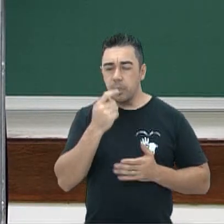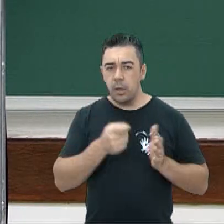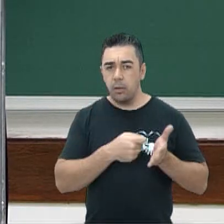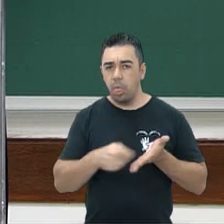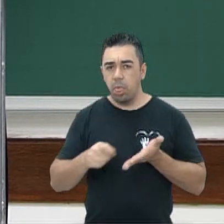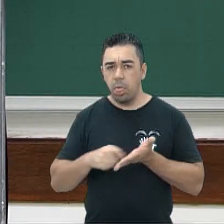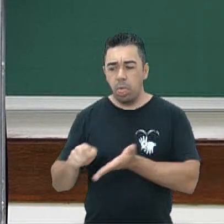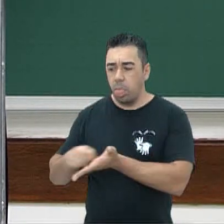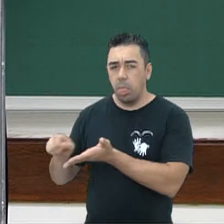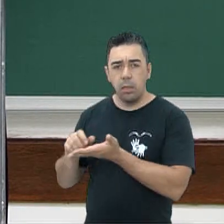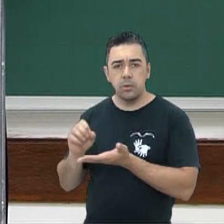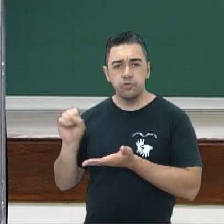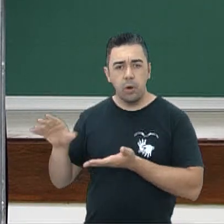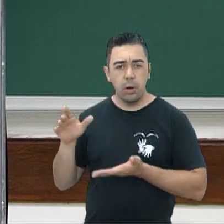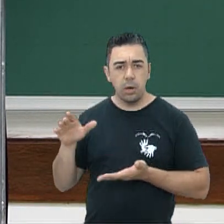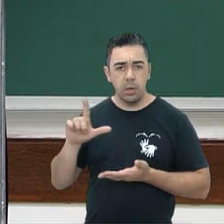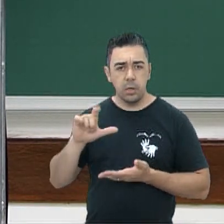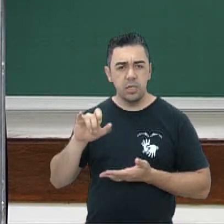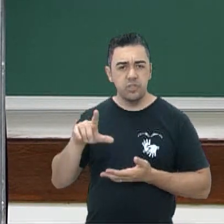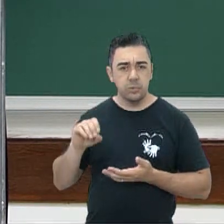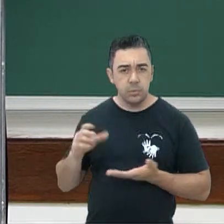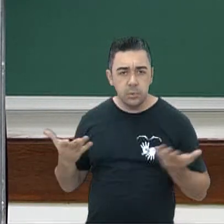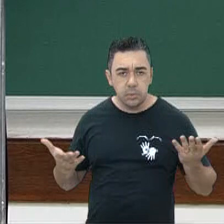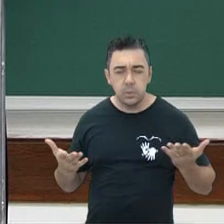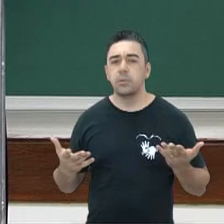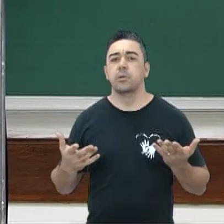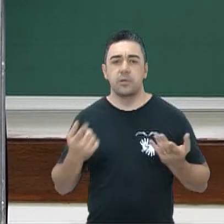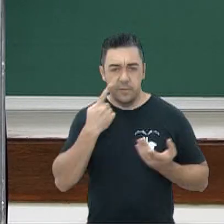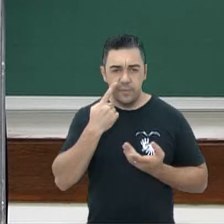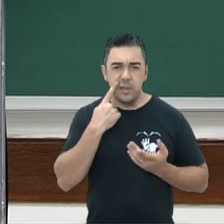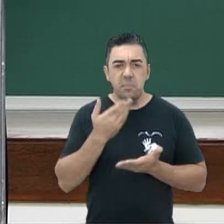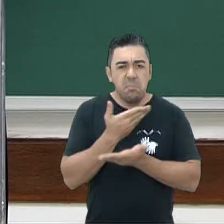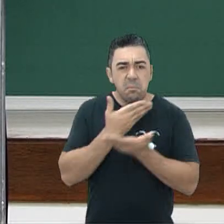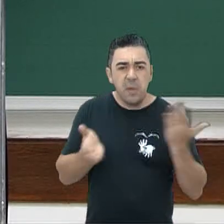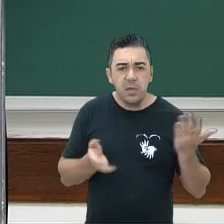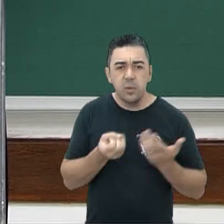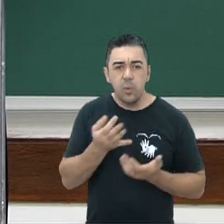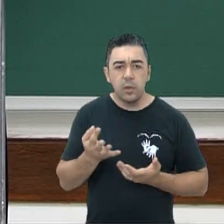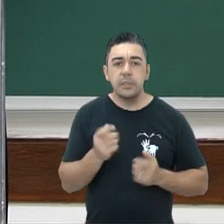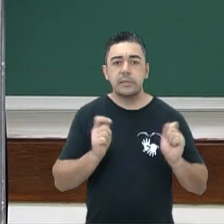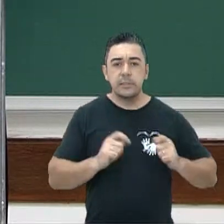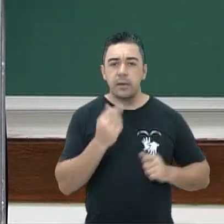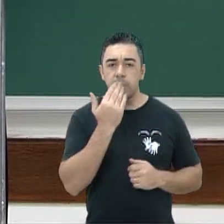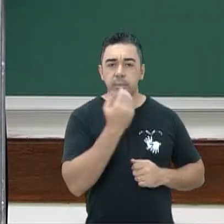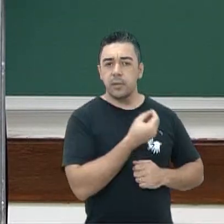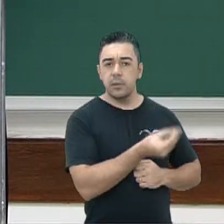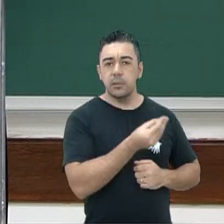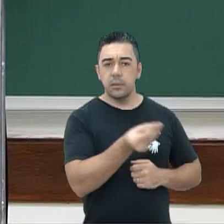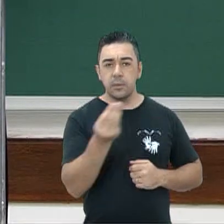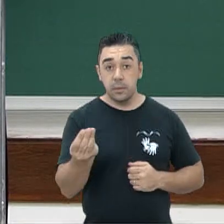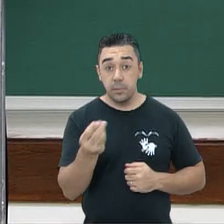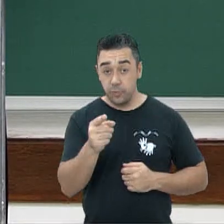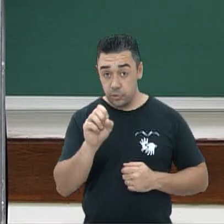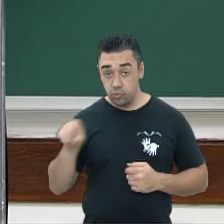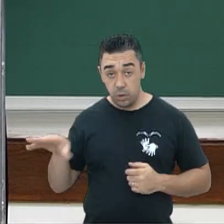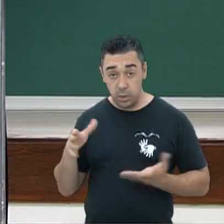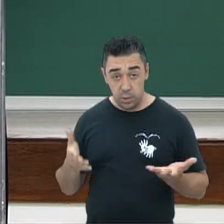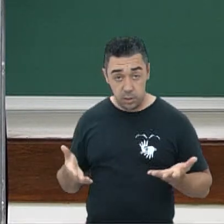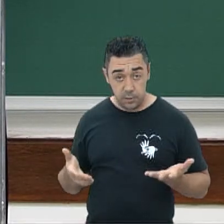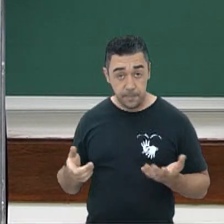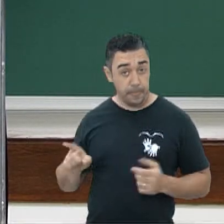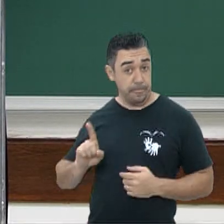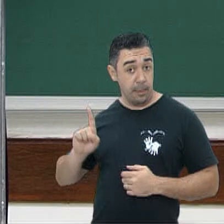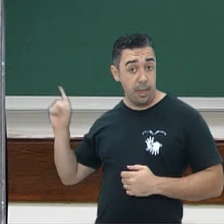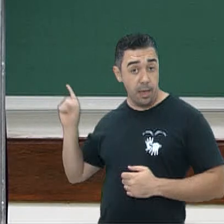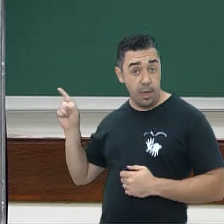para o lixo na sua casa? Né? De quanto você perde, de quantas bocas poderiam ser alimentadas com o que você joga?